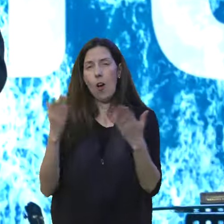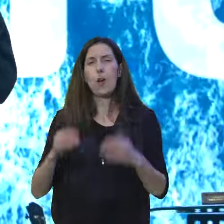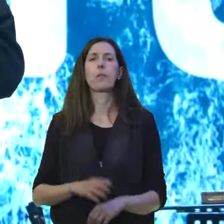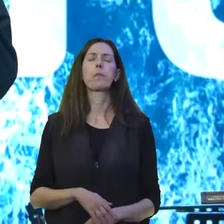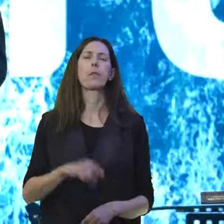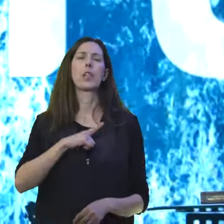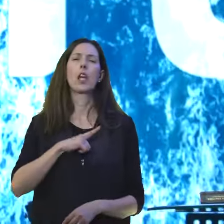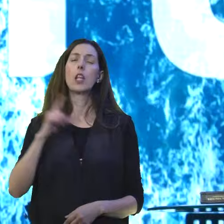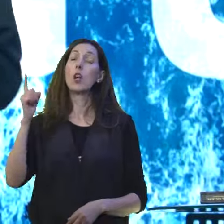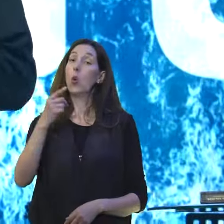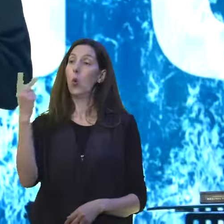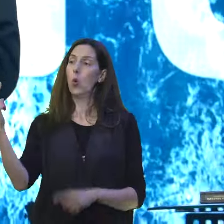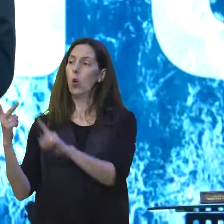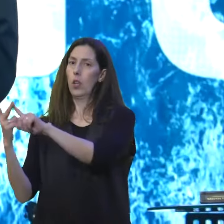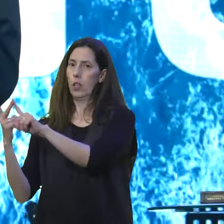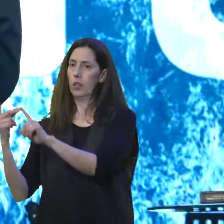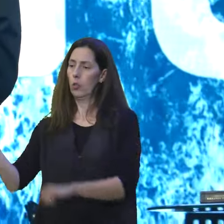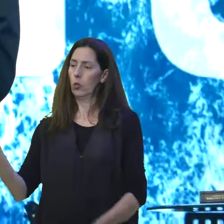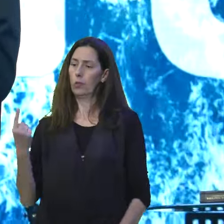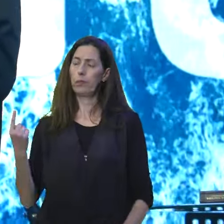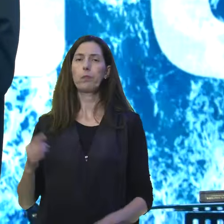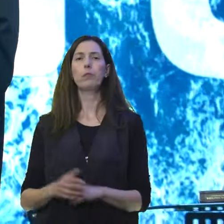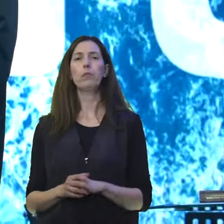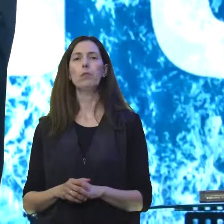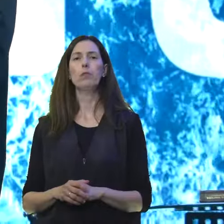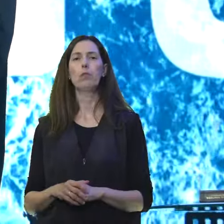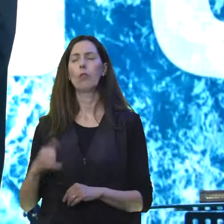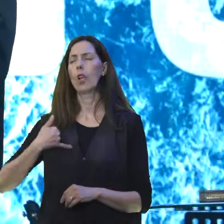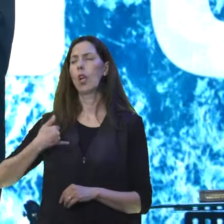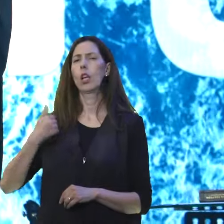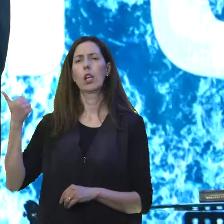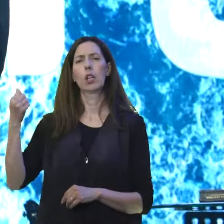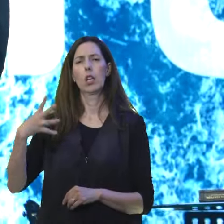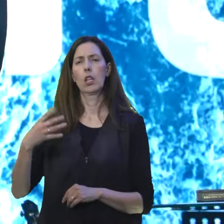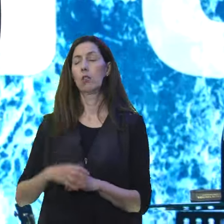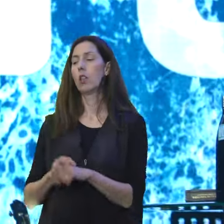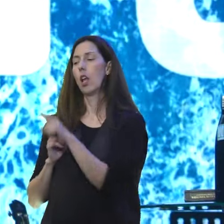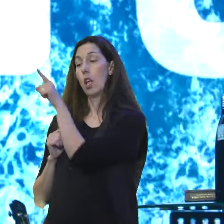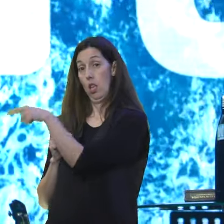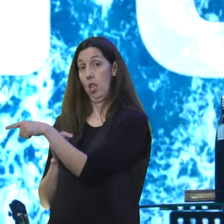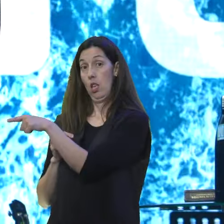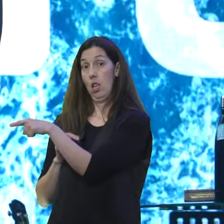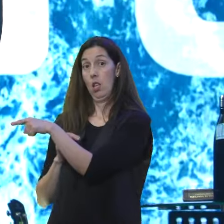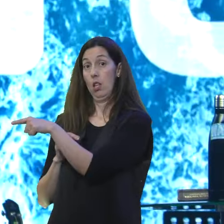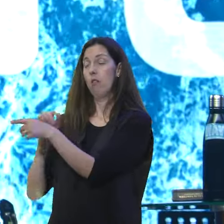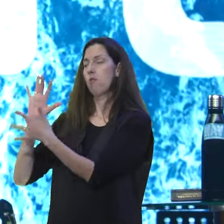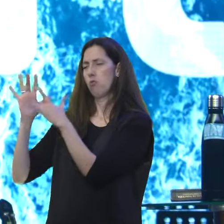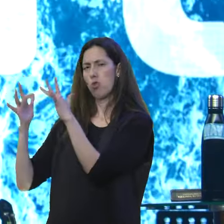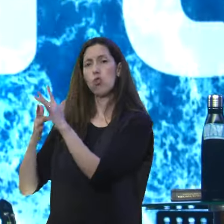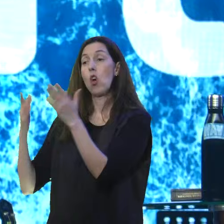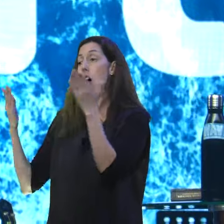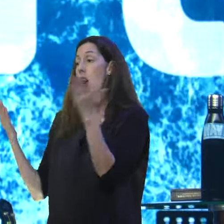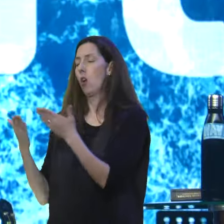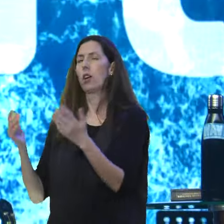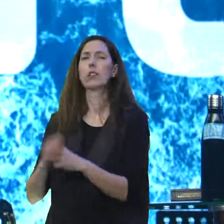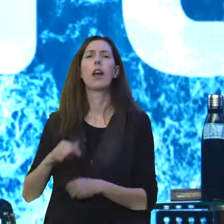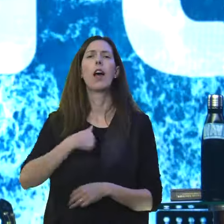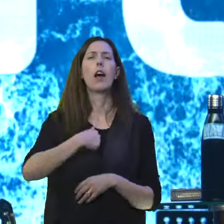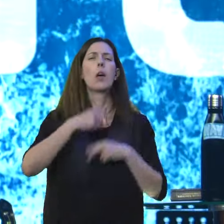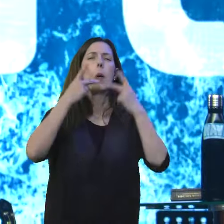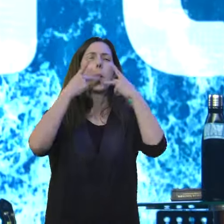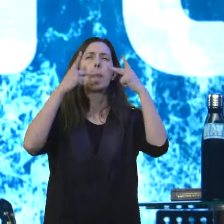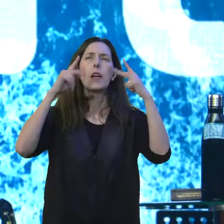nosso ministério, e essa é a história que eu vou encerrar. Ele não deixou Jesus para depois. Eu estava pregando sobre a